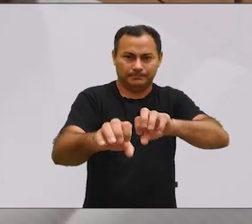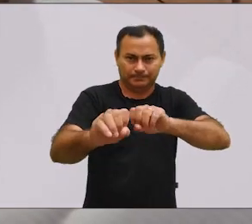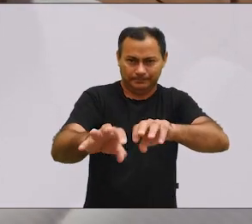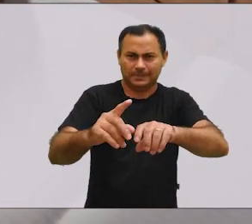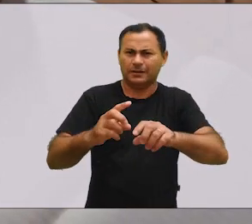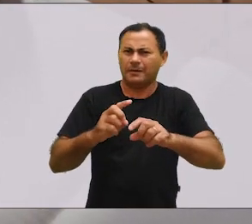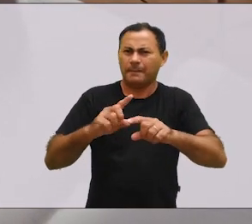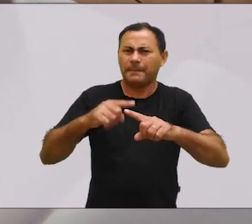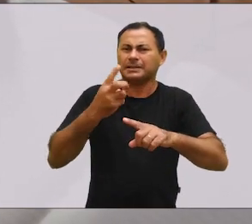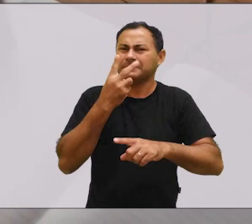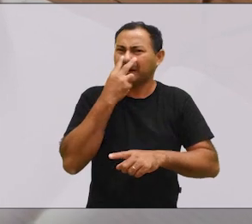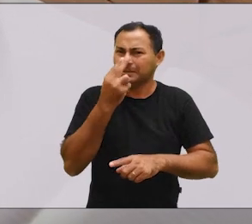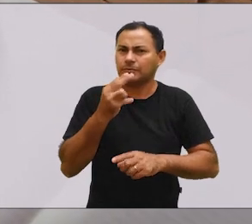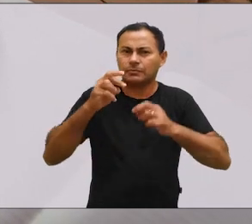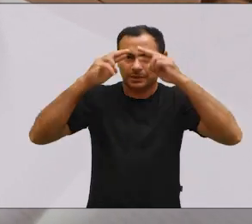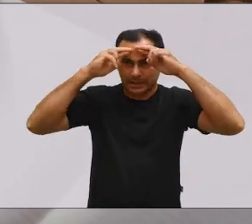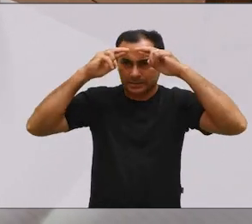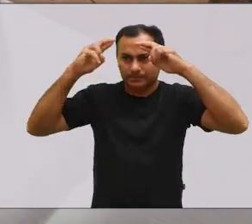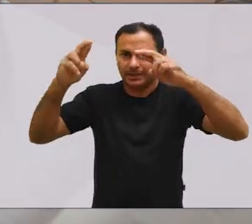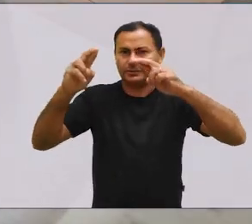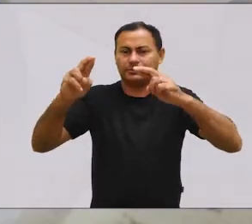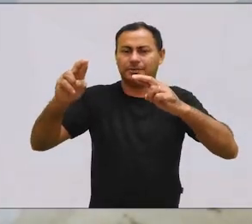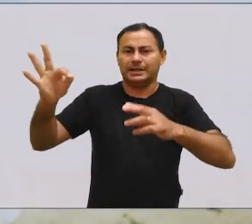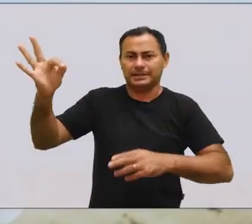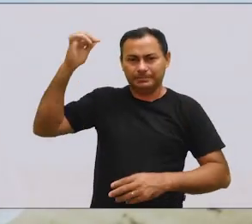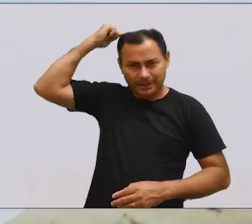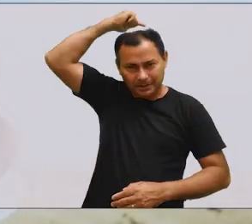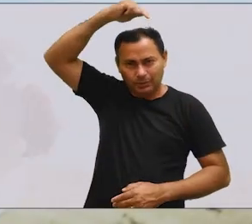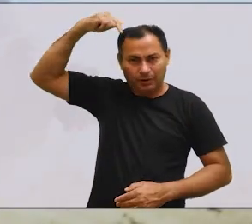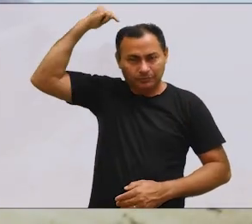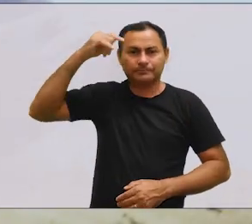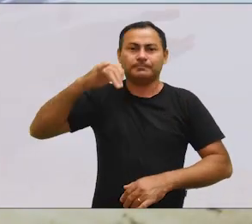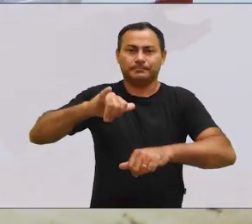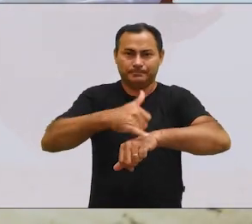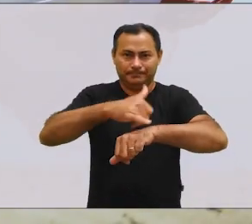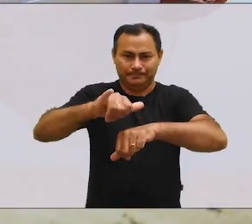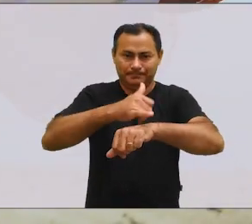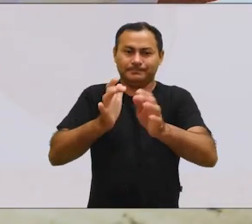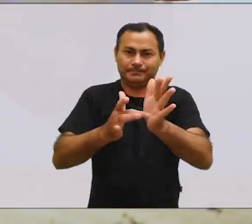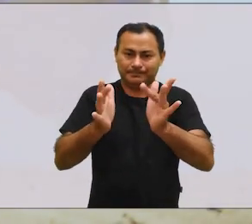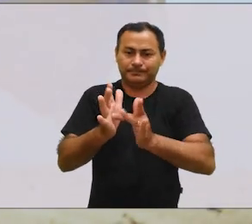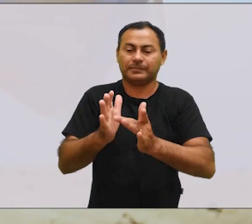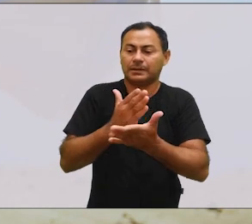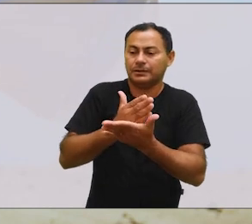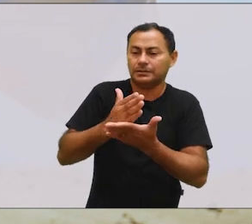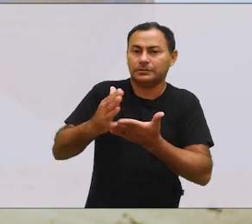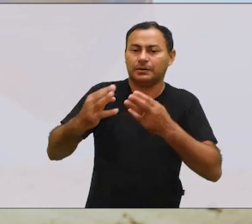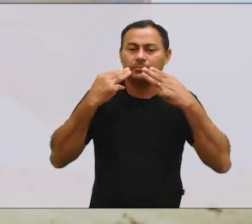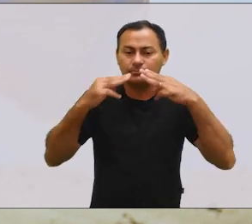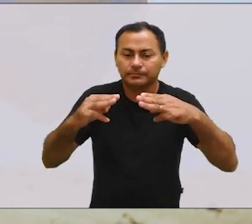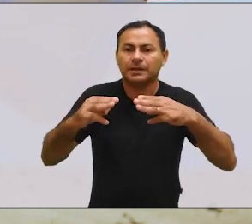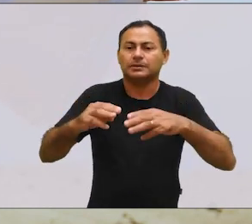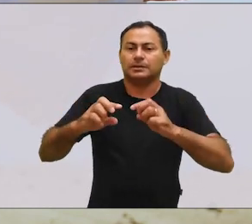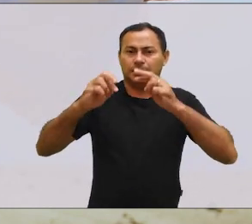ele foi mais parecido com um retiro espiritual. Esta foi uma estratégia de Jesus, pois ele iniciou seu ministério